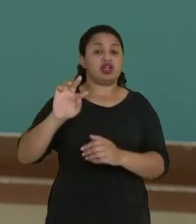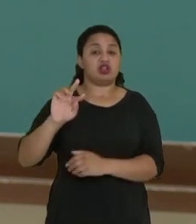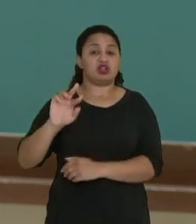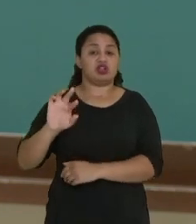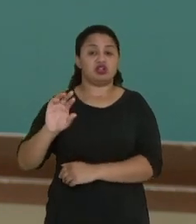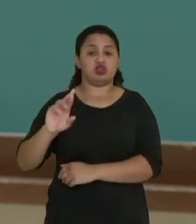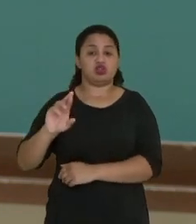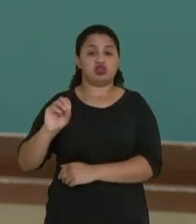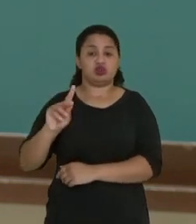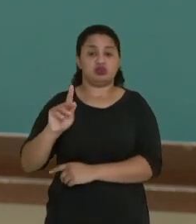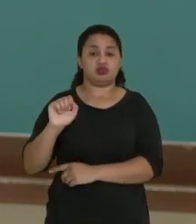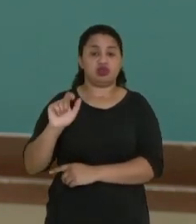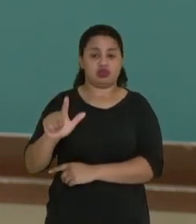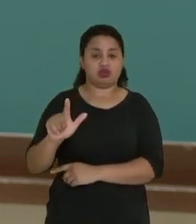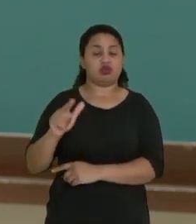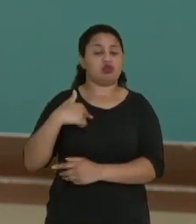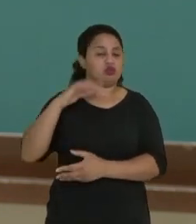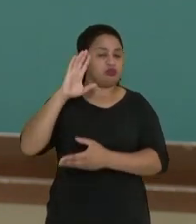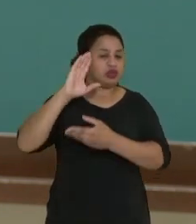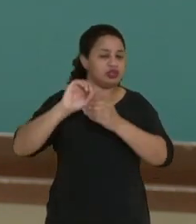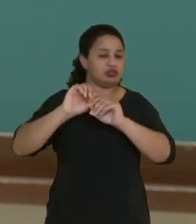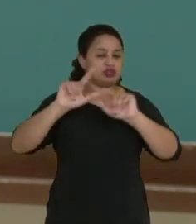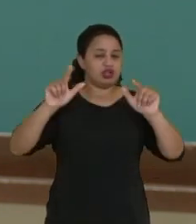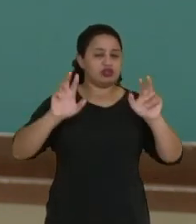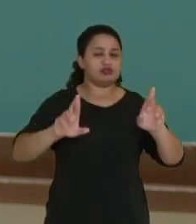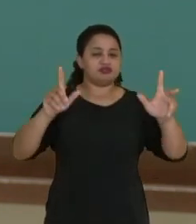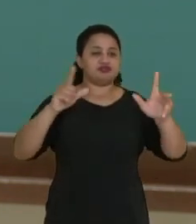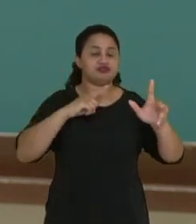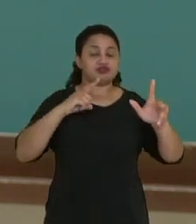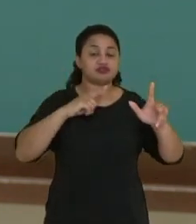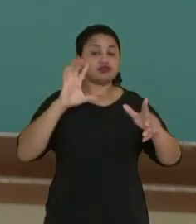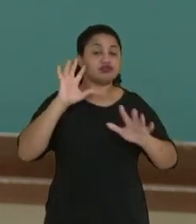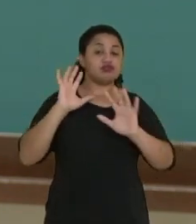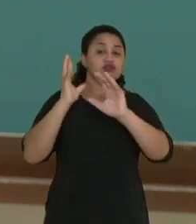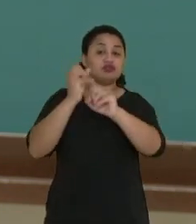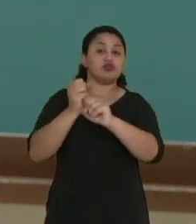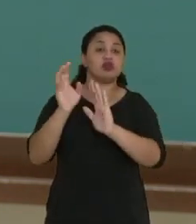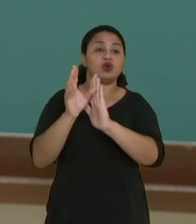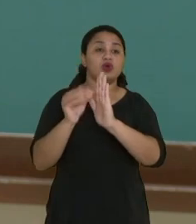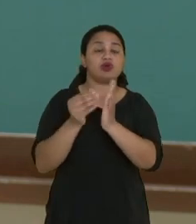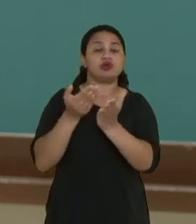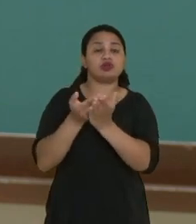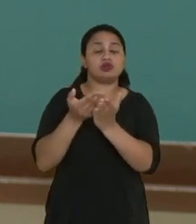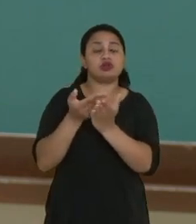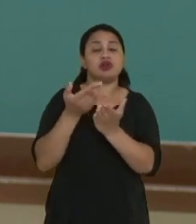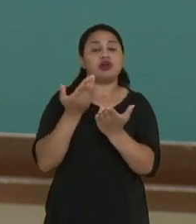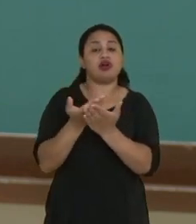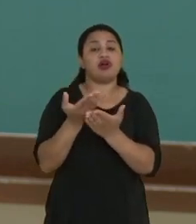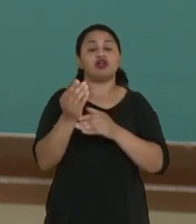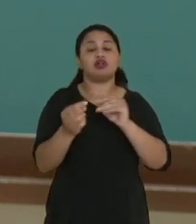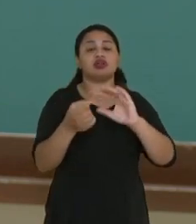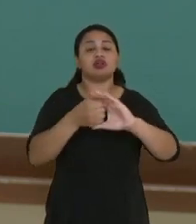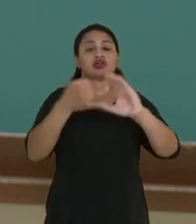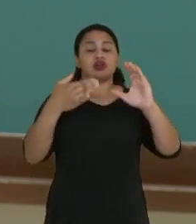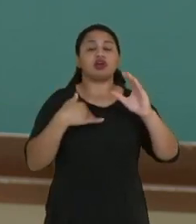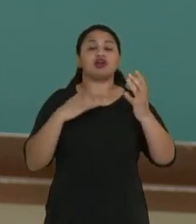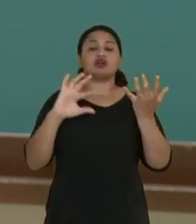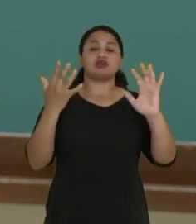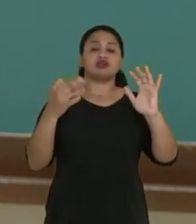essas diferenças. E só retomando um pouquinho que a gente desenvolveu ao longo da nossa aula, né? Características dos climas da região